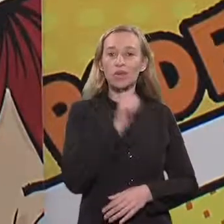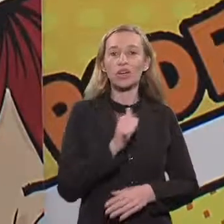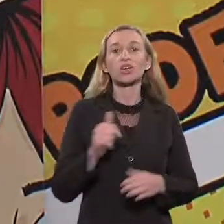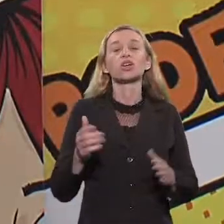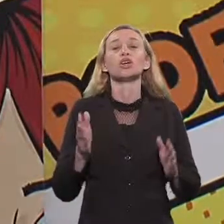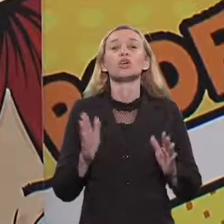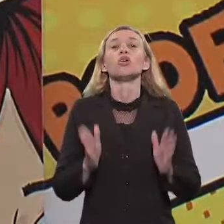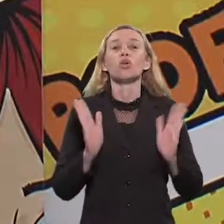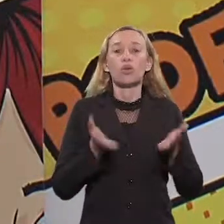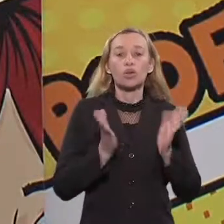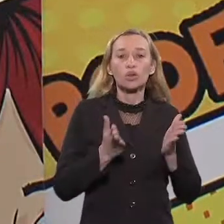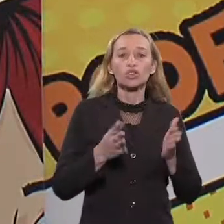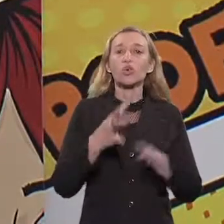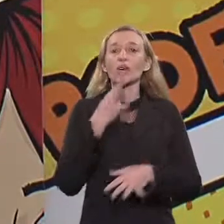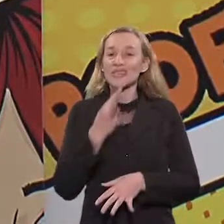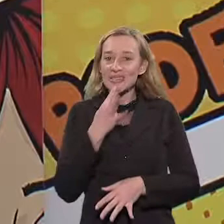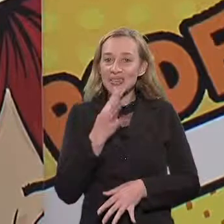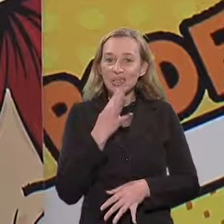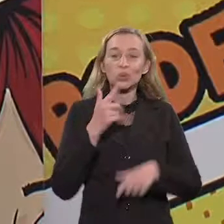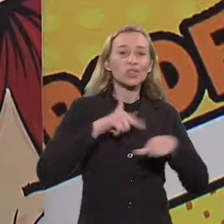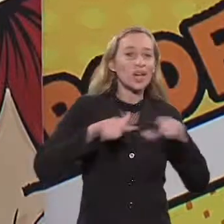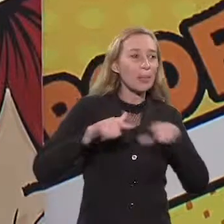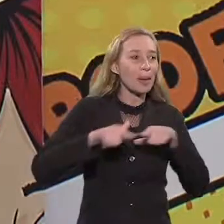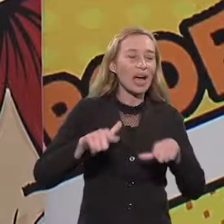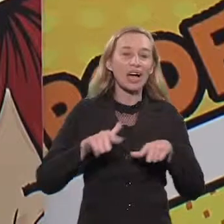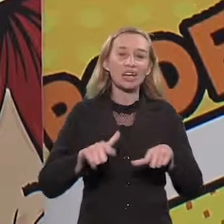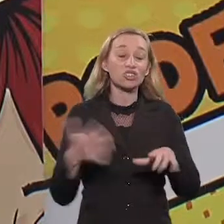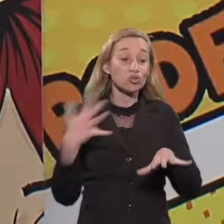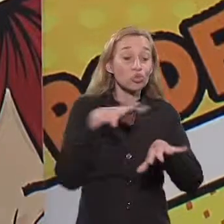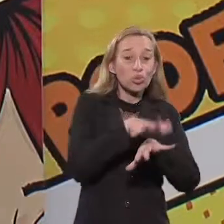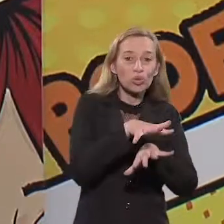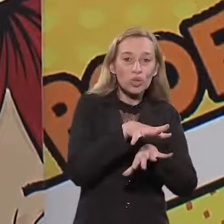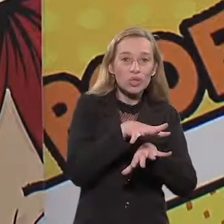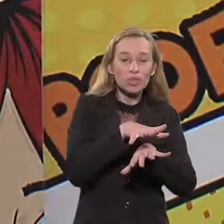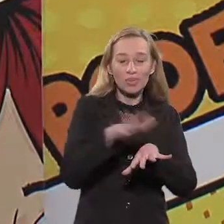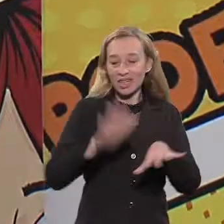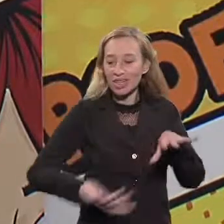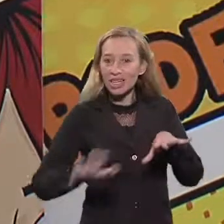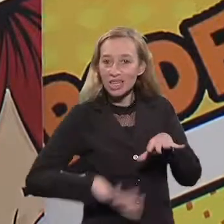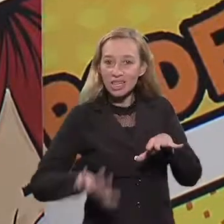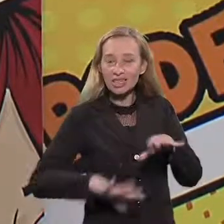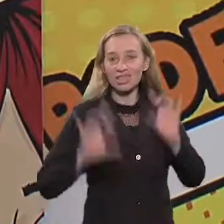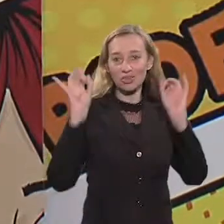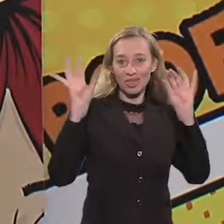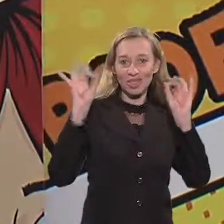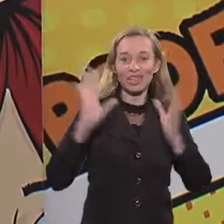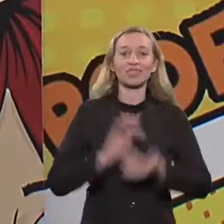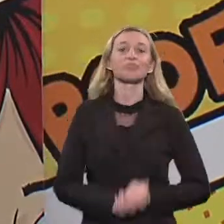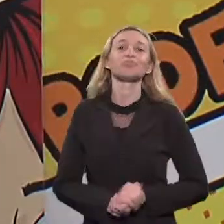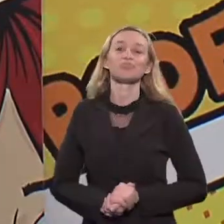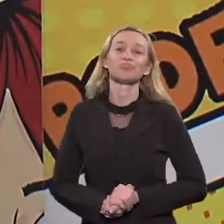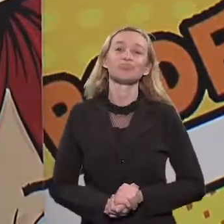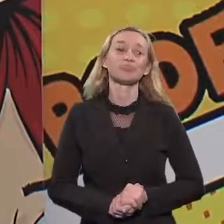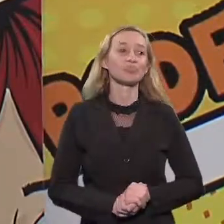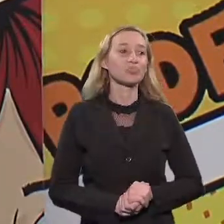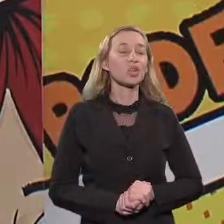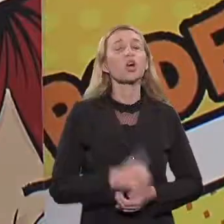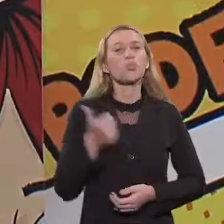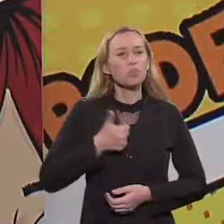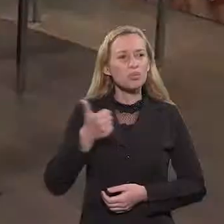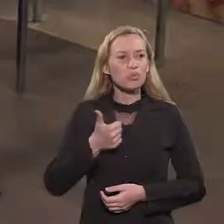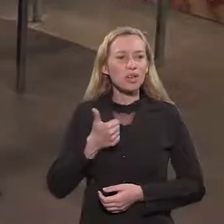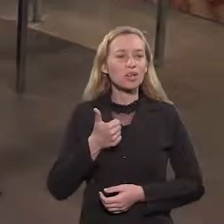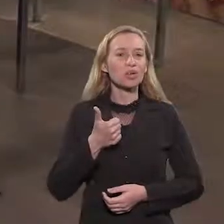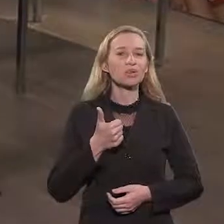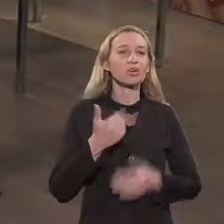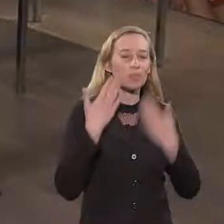No programa de hoje estamos conhecendo trabalhos de inclusão para crianças especiais. No primeiro